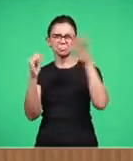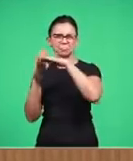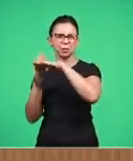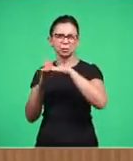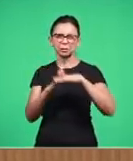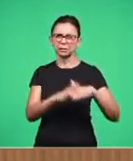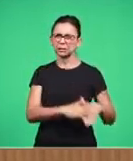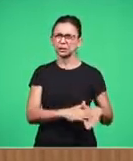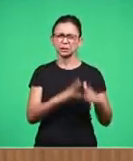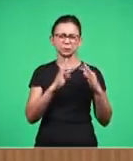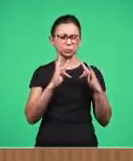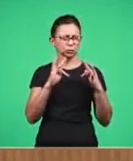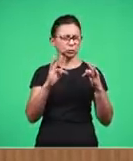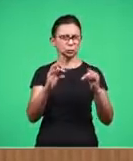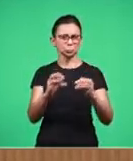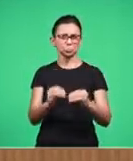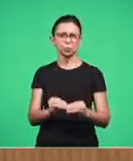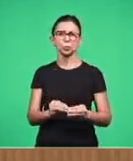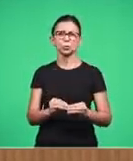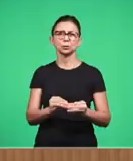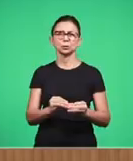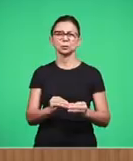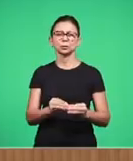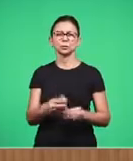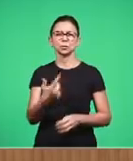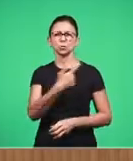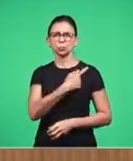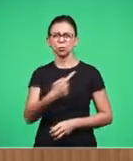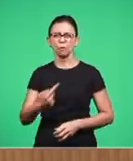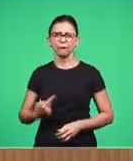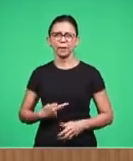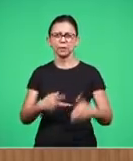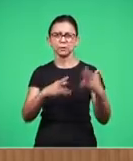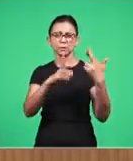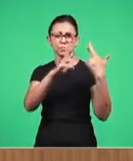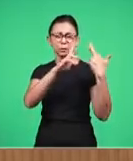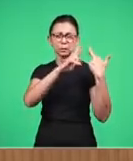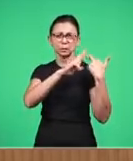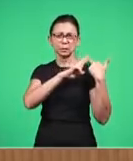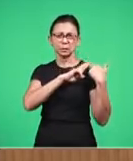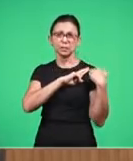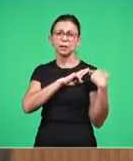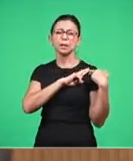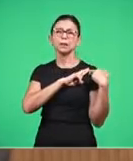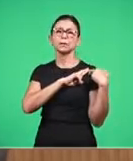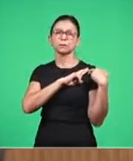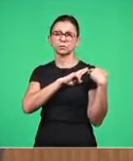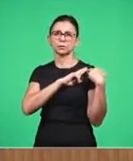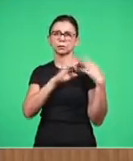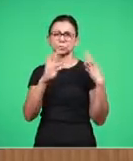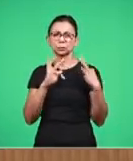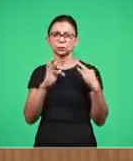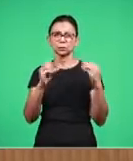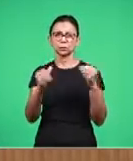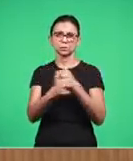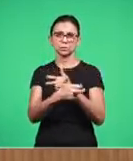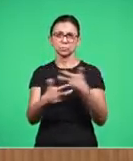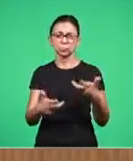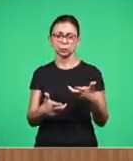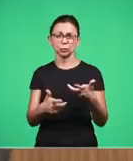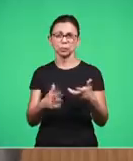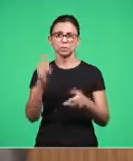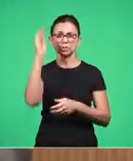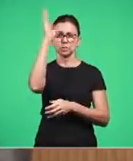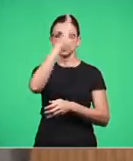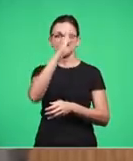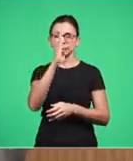de todo o mal, os governantes, aqueles que são responsáveis pela direção de todas as coisas neste país.